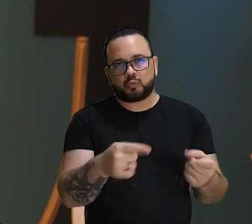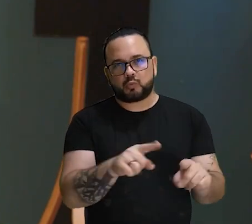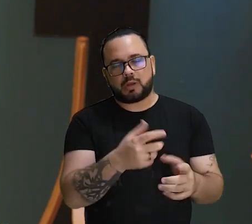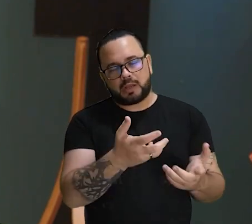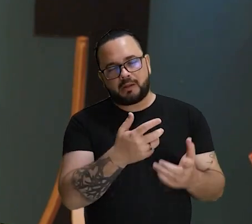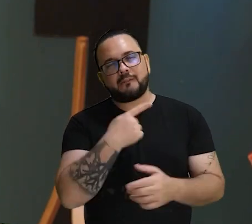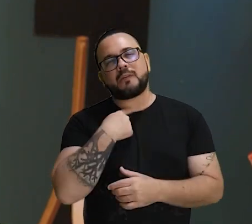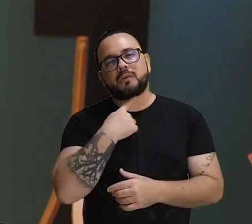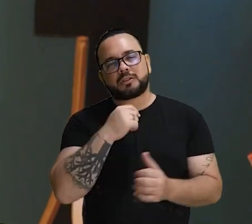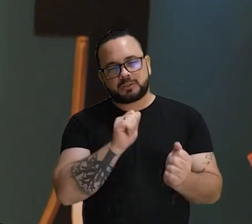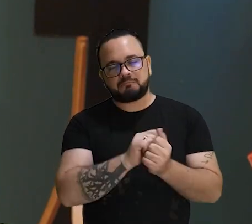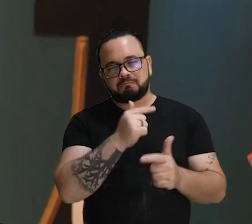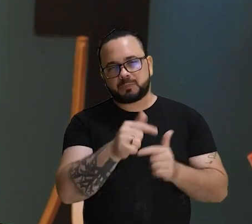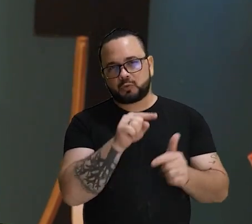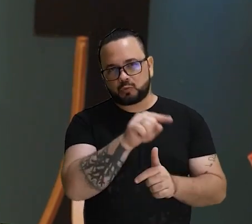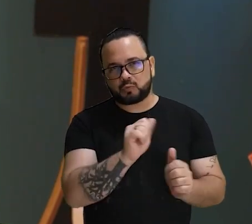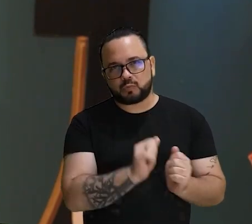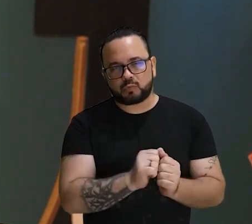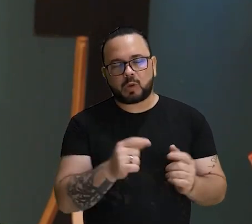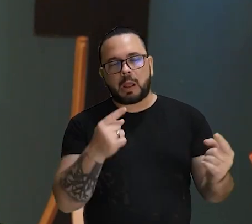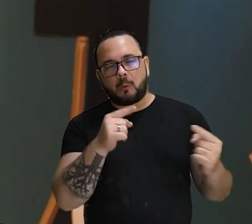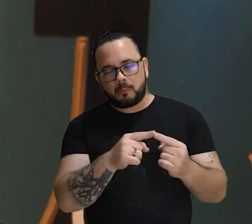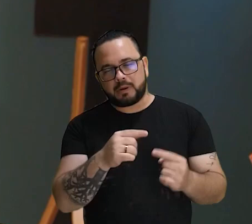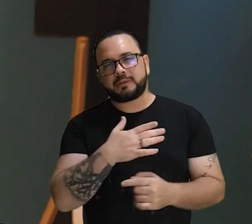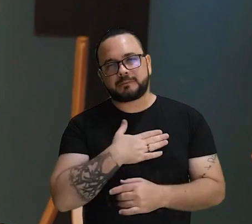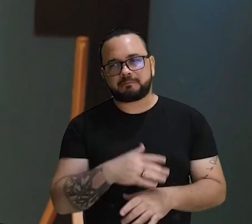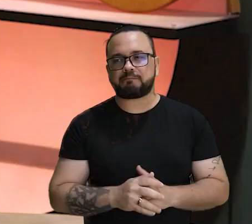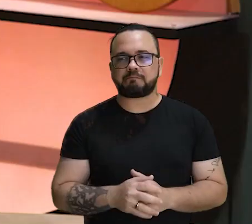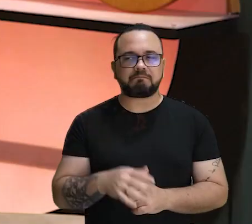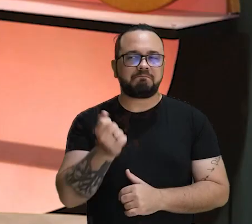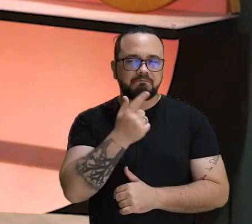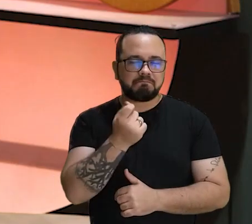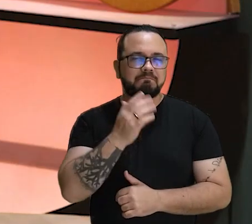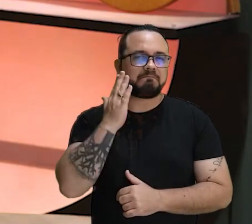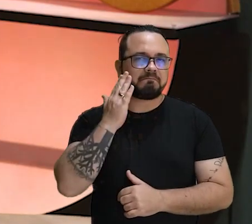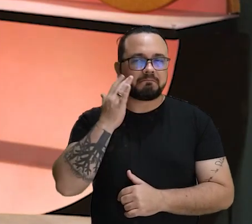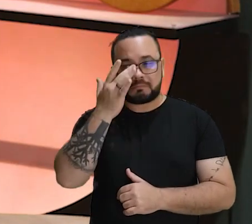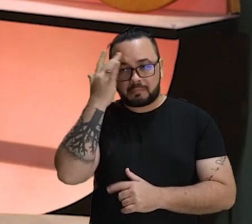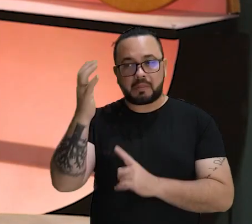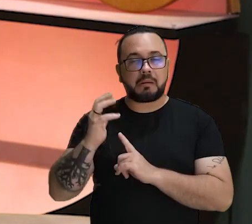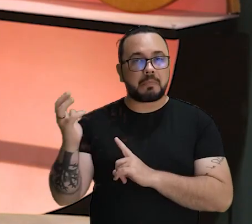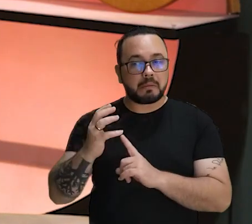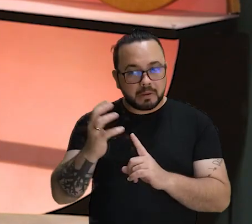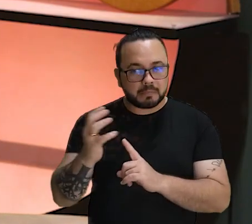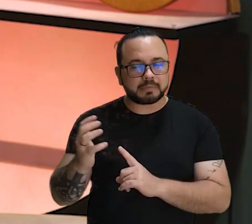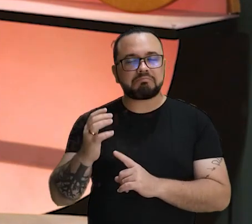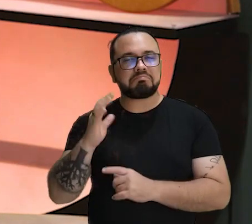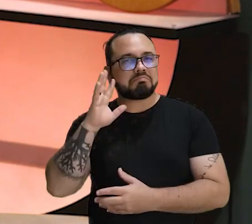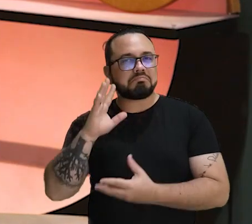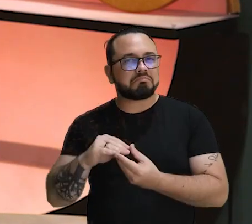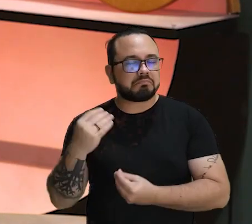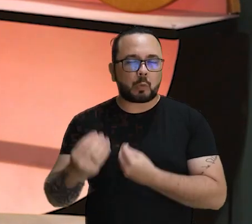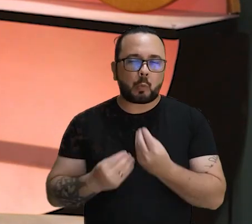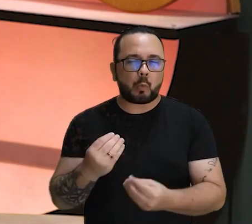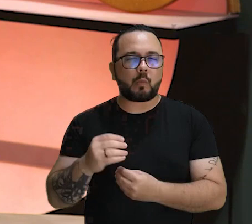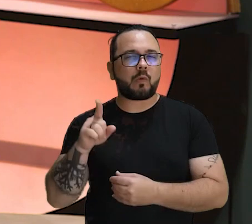tenho muita vontade de fazer um trabalho com ele. Acho que tem super a ver. Nossa, acho que é super engraçada. Eu gosto de saber as influências, porque aí você... consegue